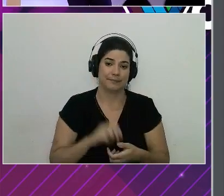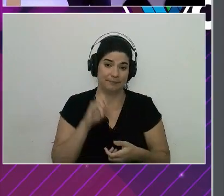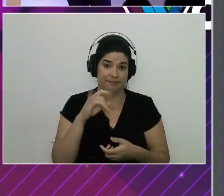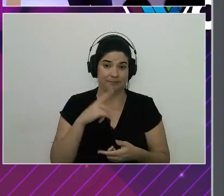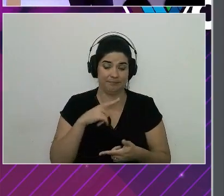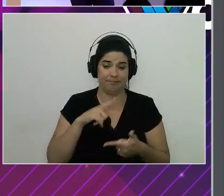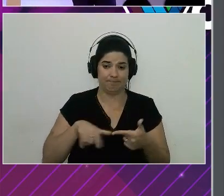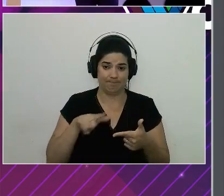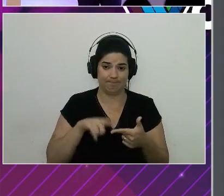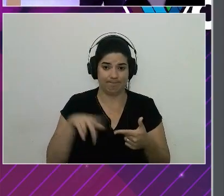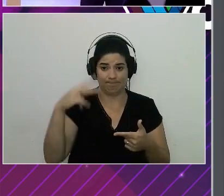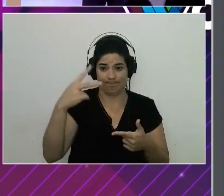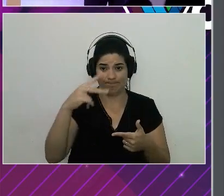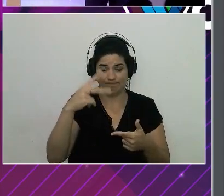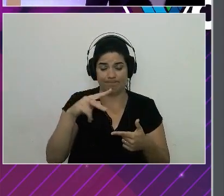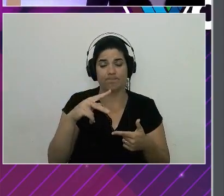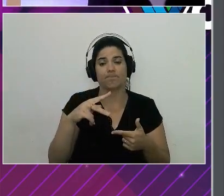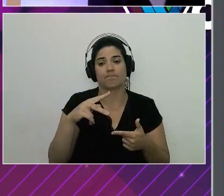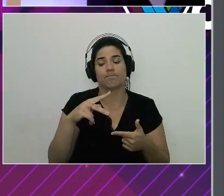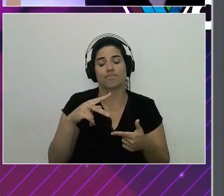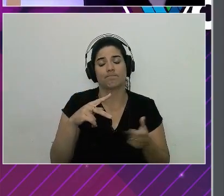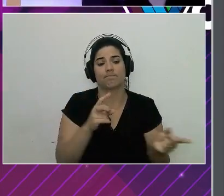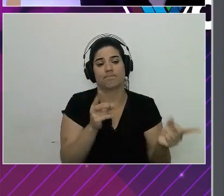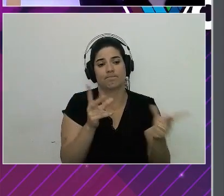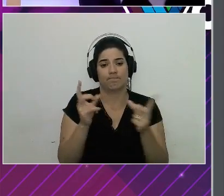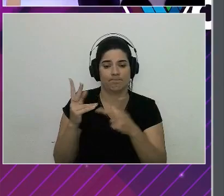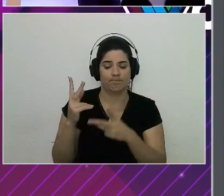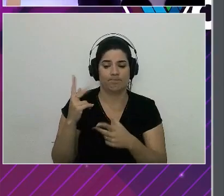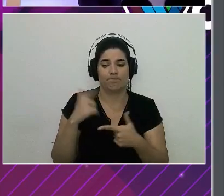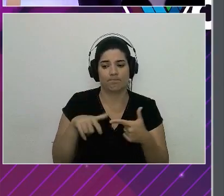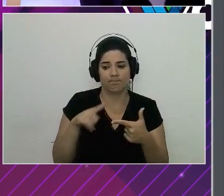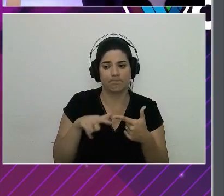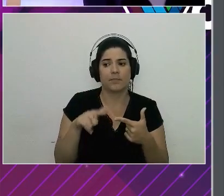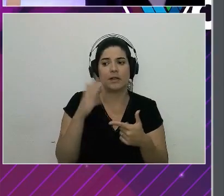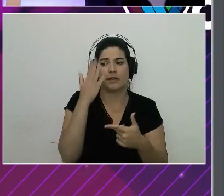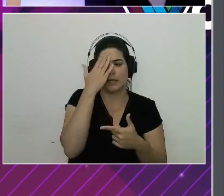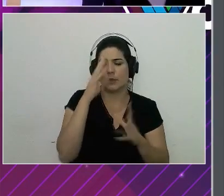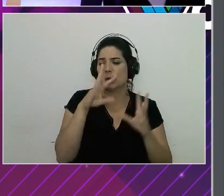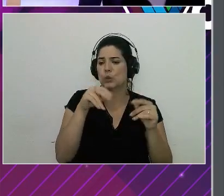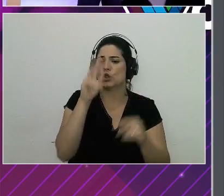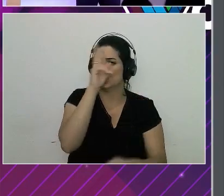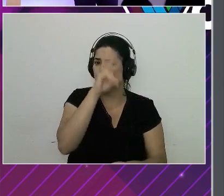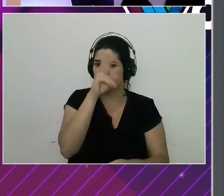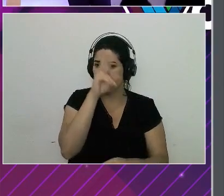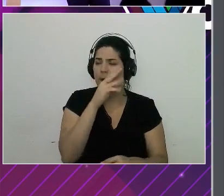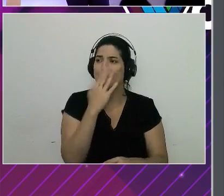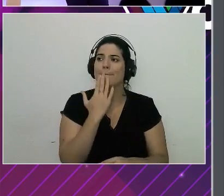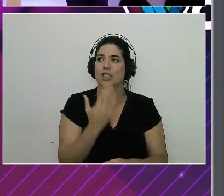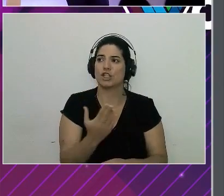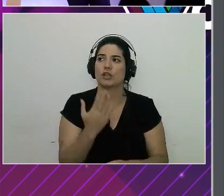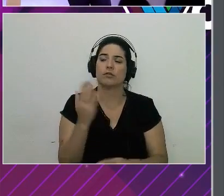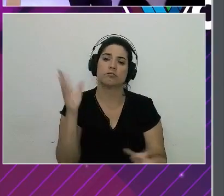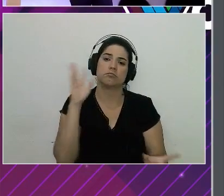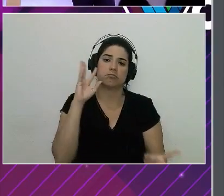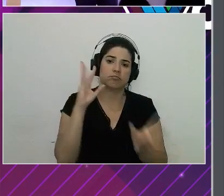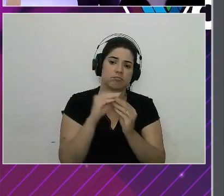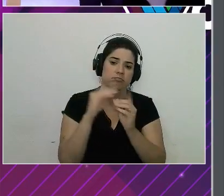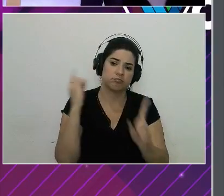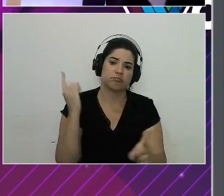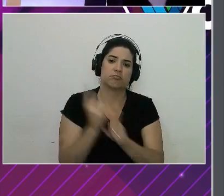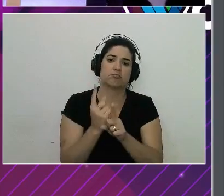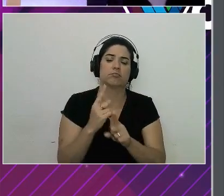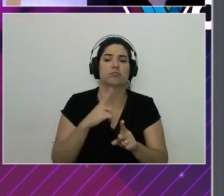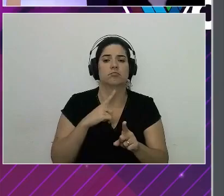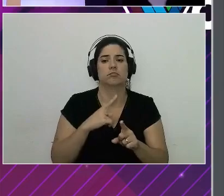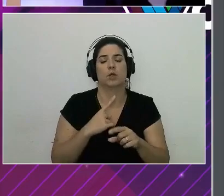shipping, você sabe todo o histórico daquele pedido. E tudo isso vai para o seu data store e vai ser agregado dentro de um trace só. Então, você tem